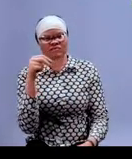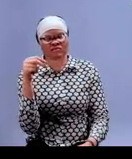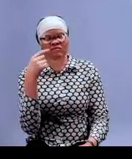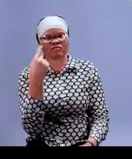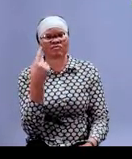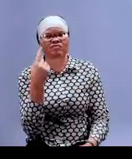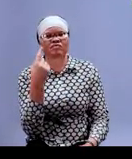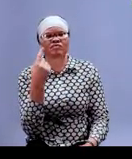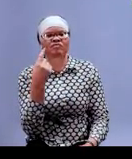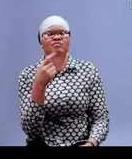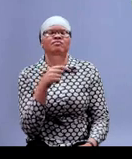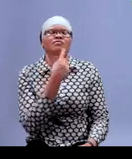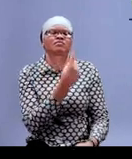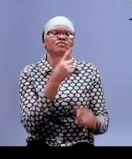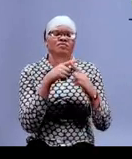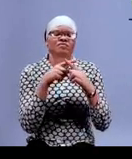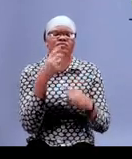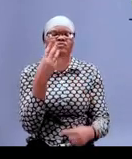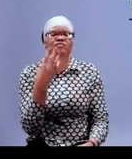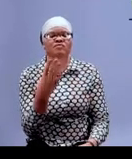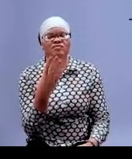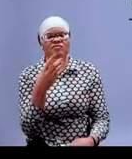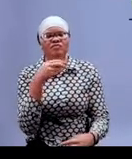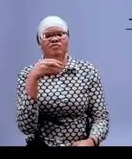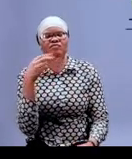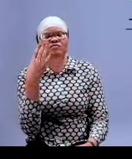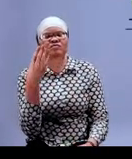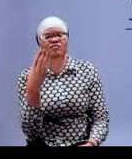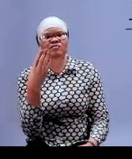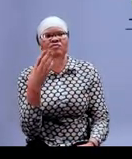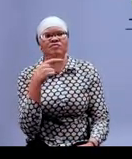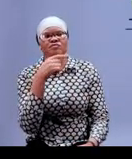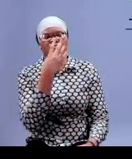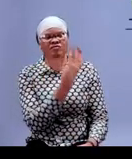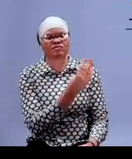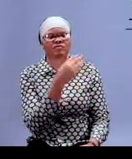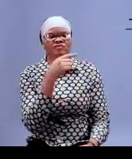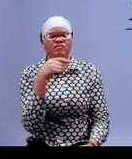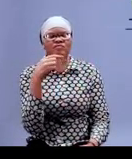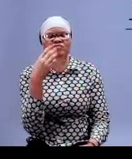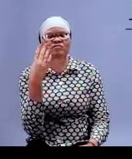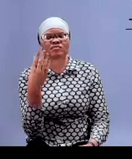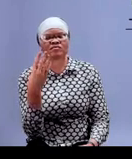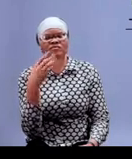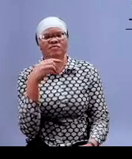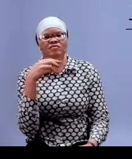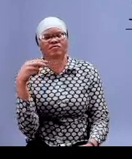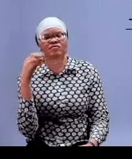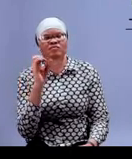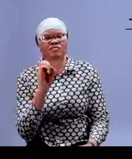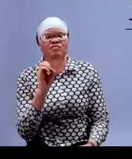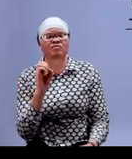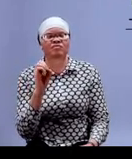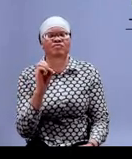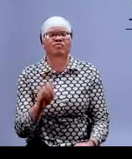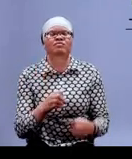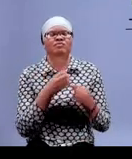a 1 1 x 4 = 4 4 - 4 = 0 vamos fazer a nossa